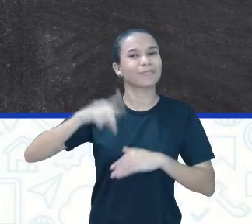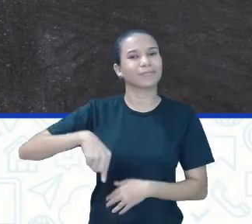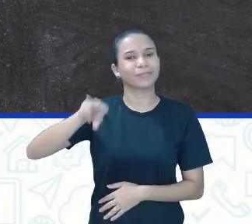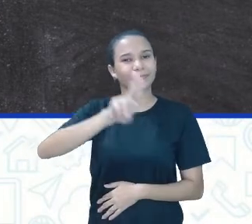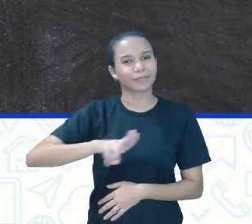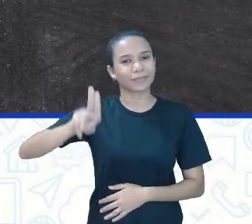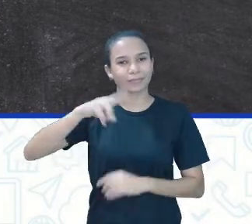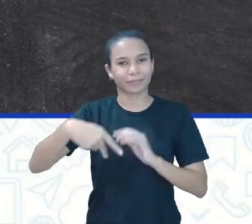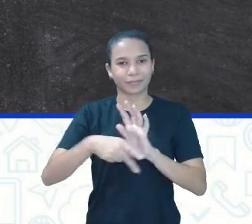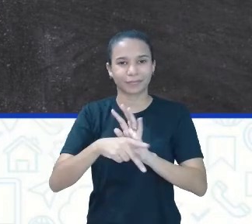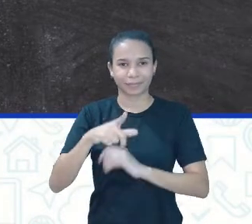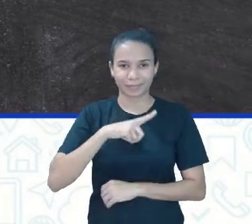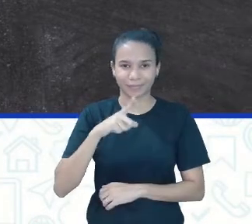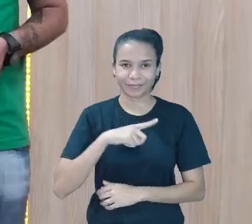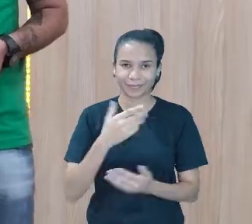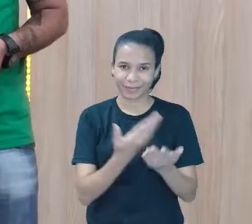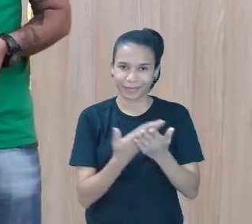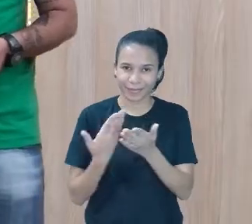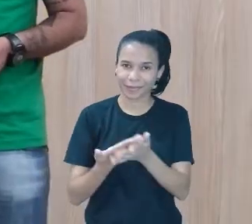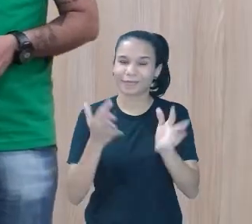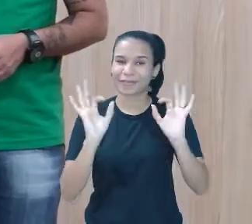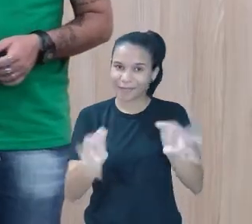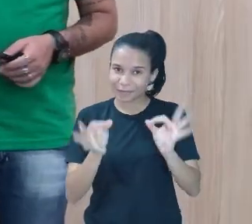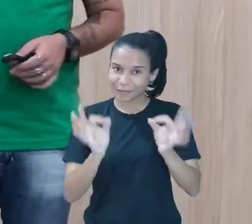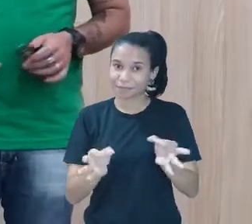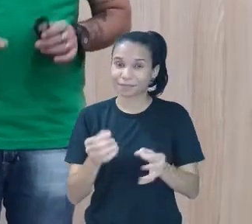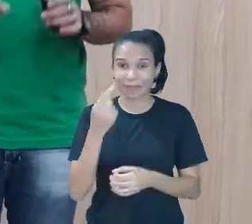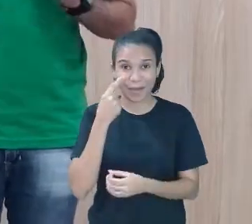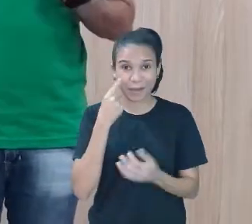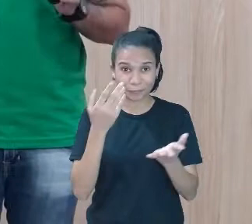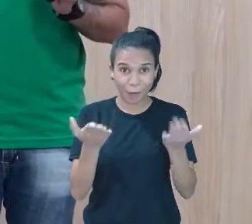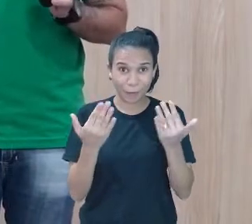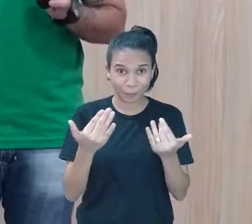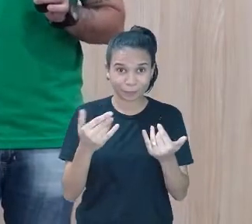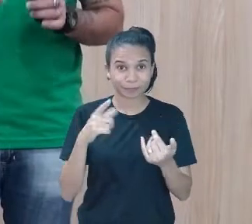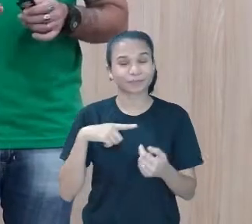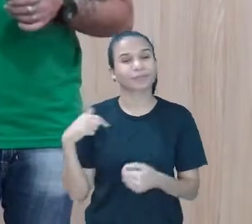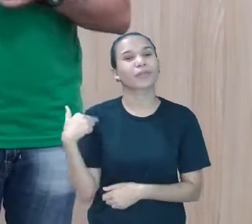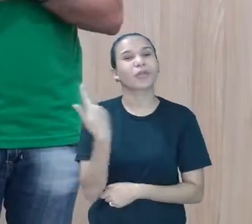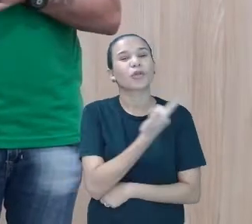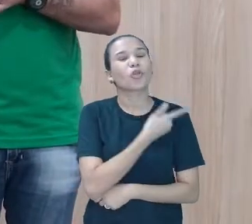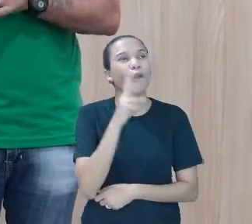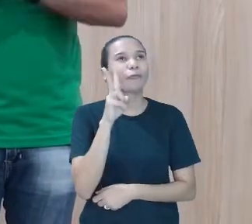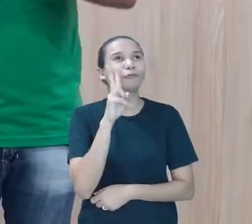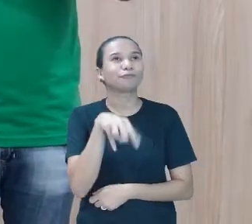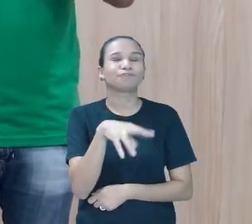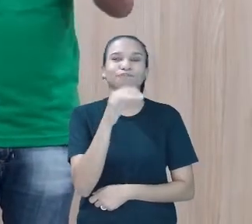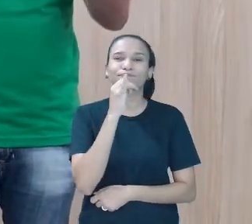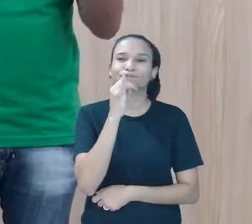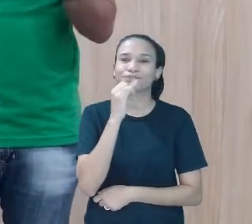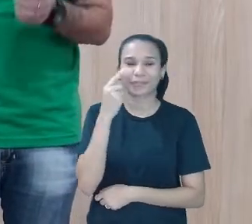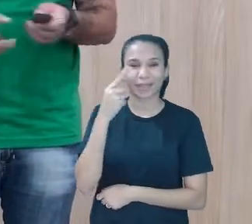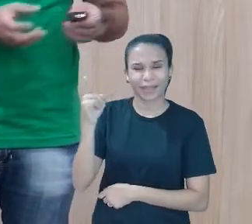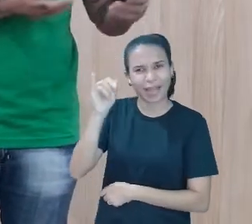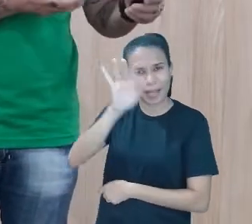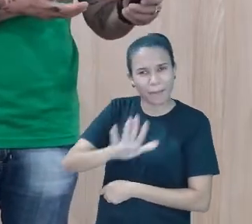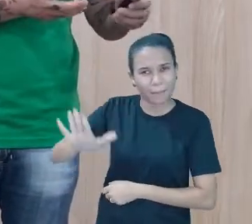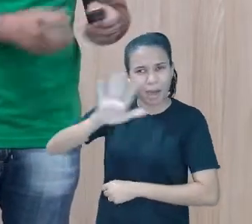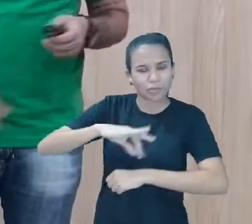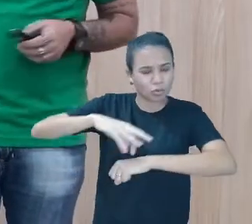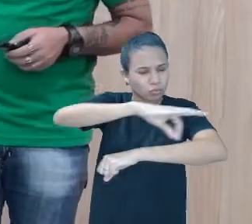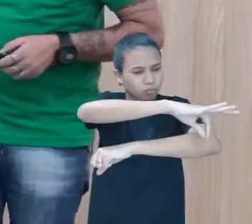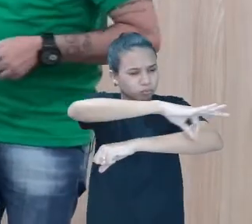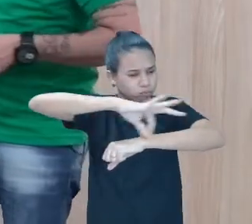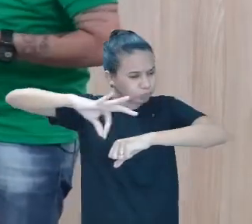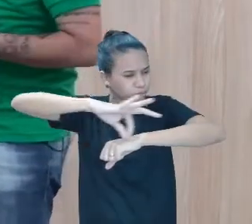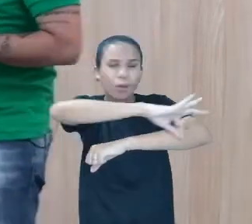usando basicamente na nossa aula, tá certo? Então, vamos lá. Quando a gente viu, por exemplo, essa imagem aí que a gente trabalhou